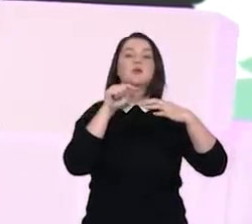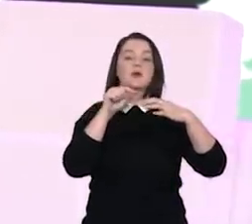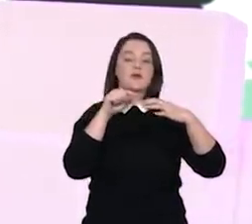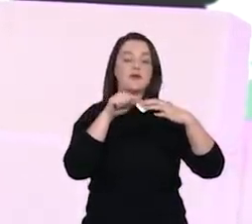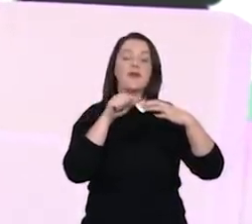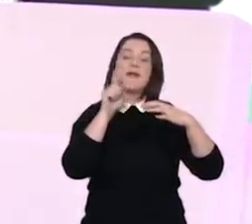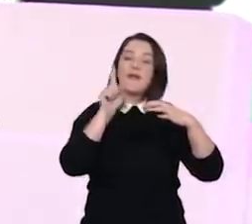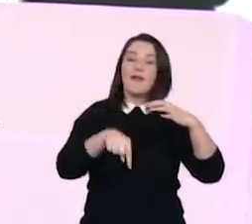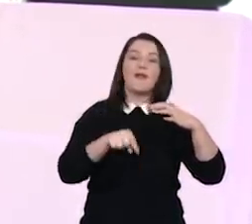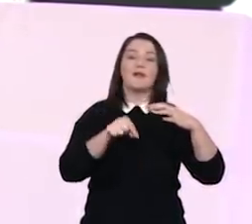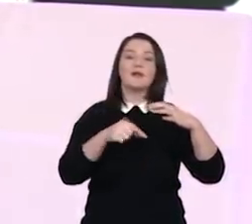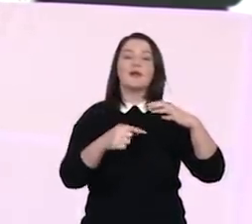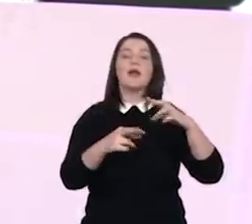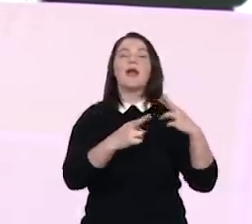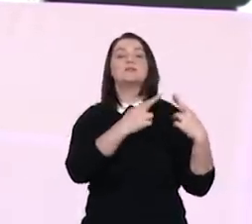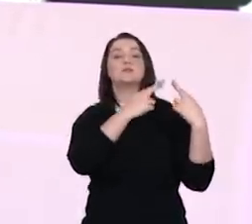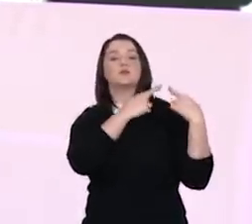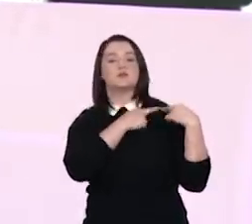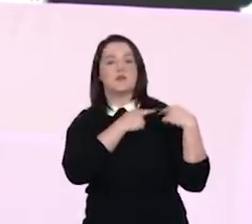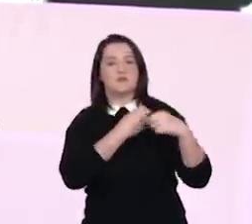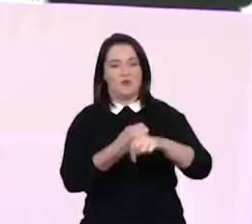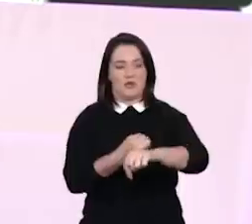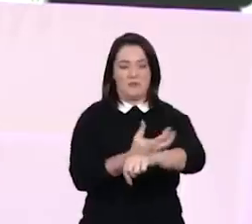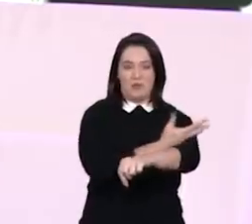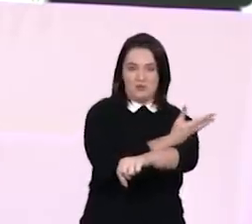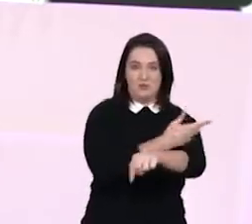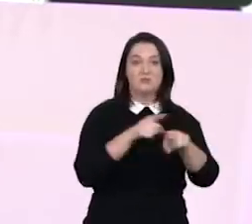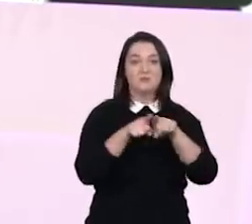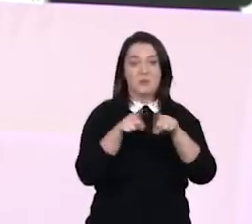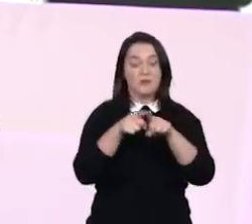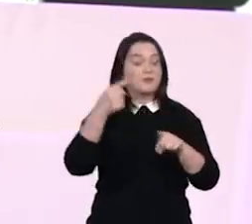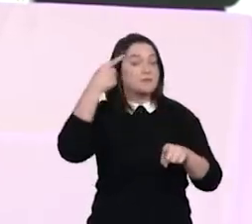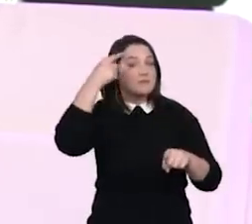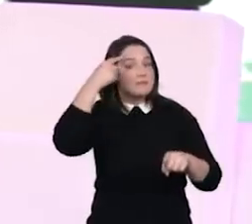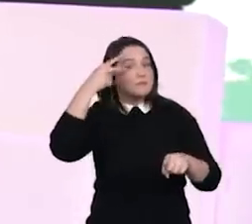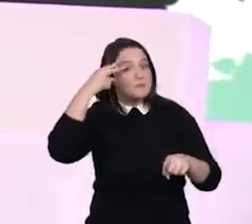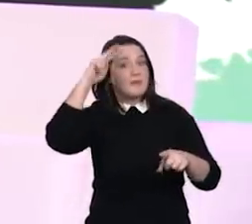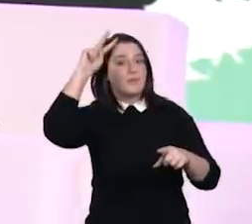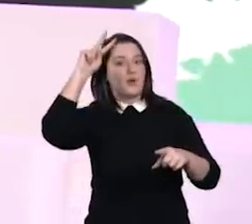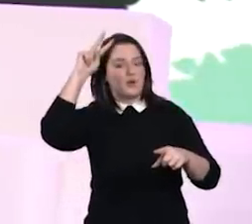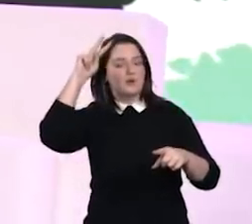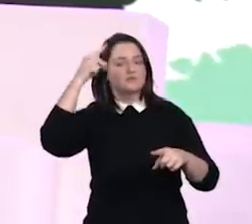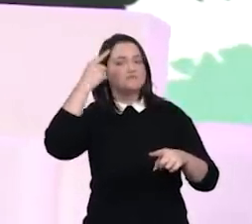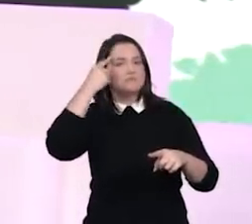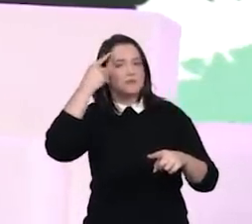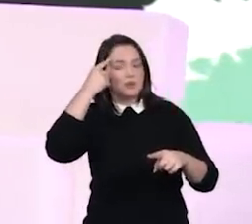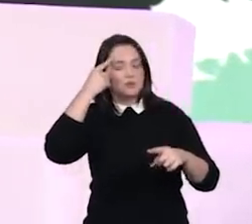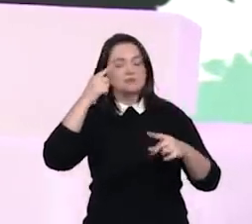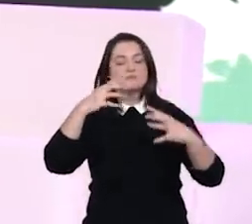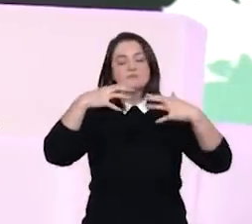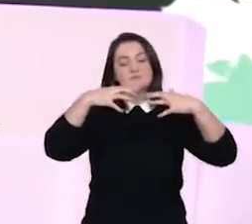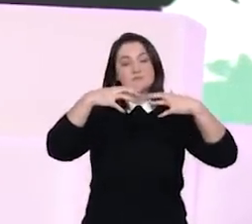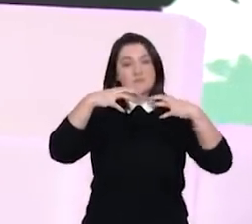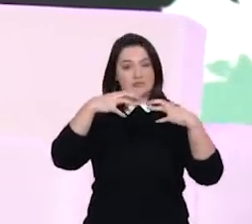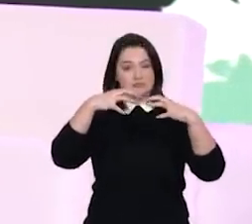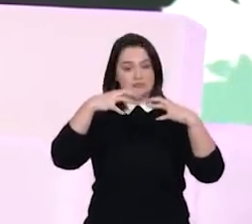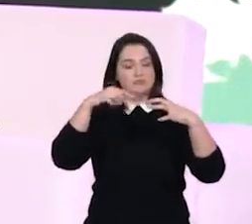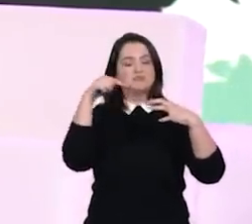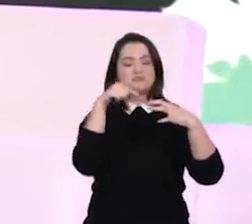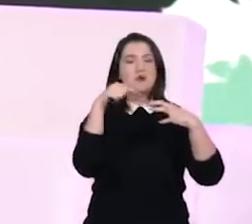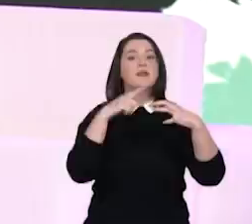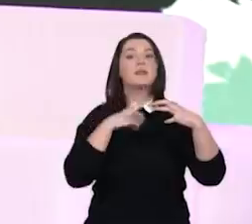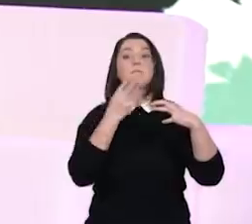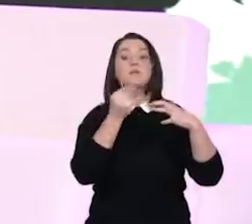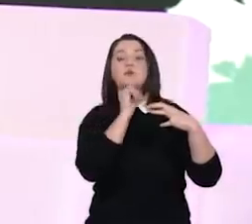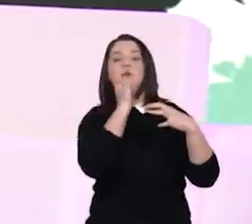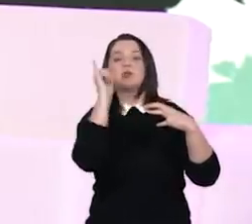a emoção e também com a memória. Mas nesta estrutura, nós temos muitos